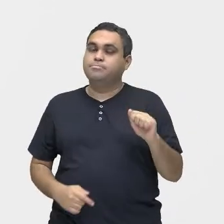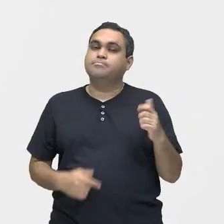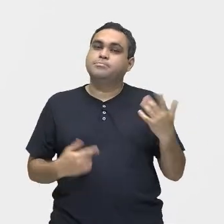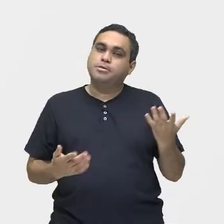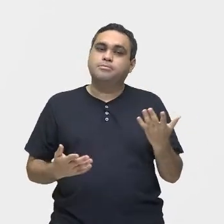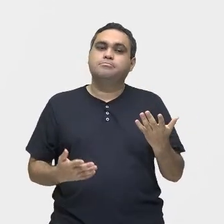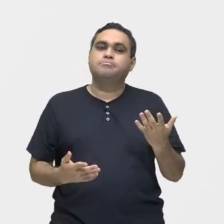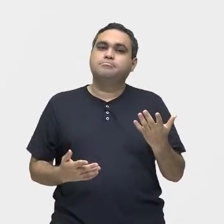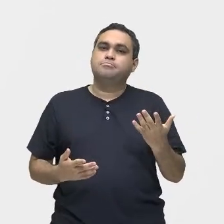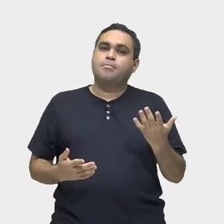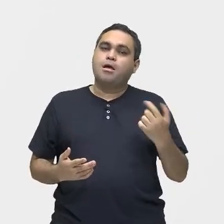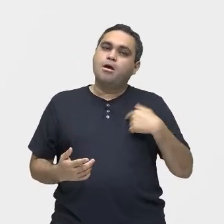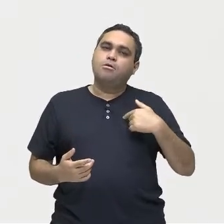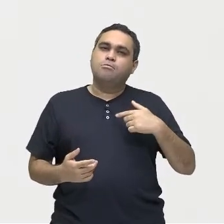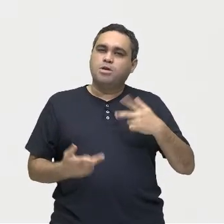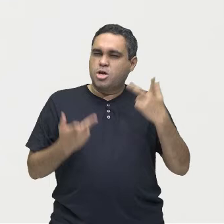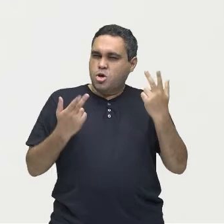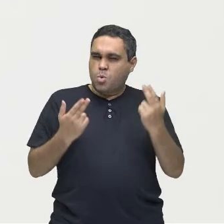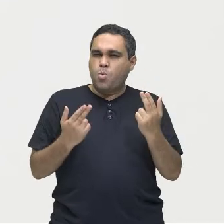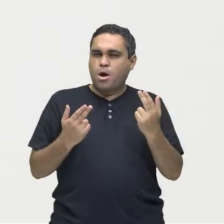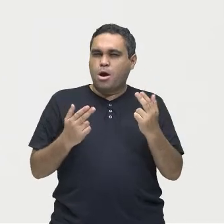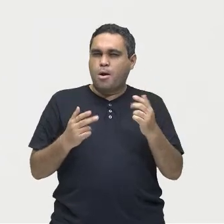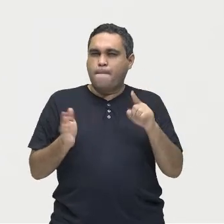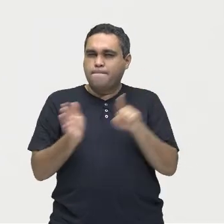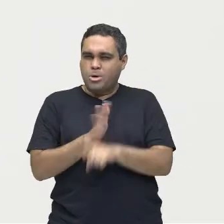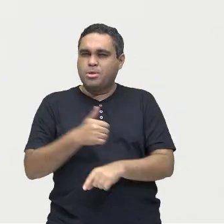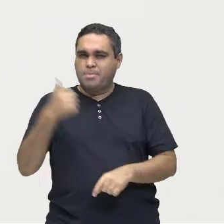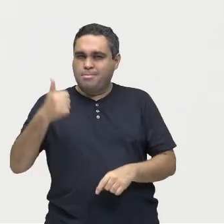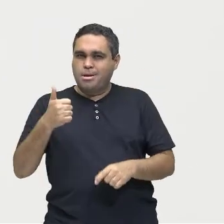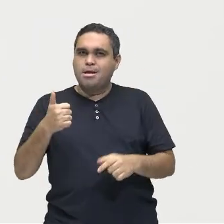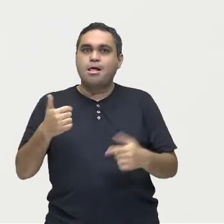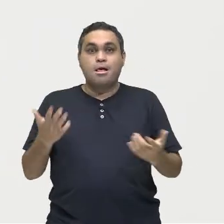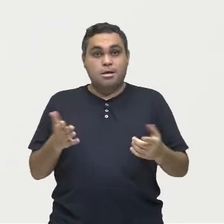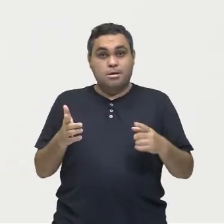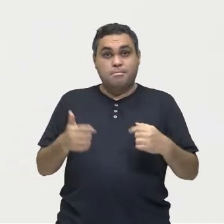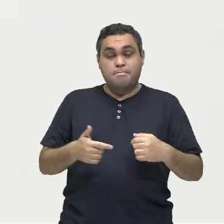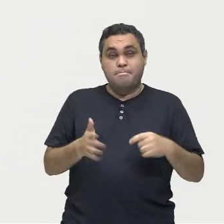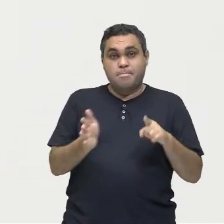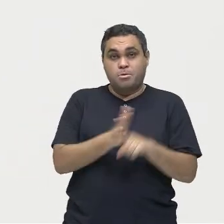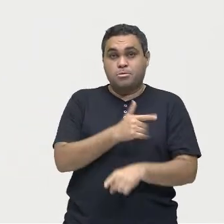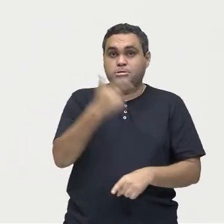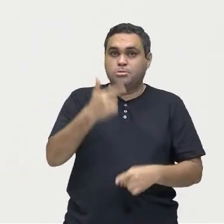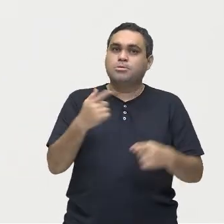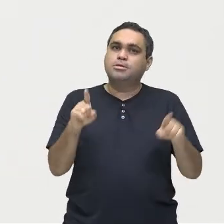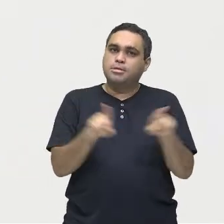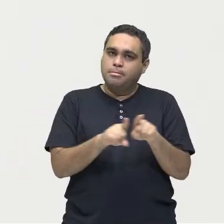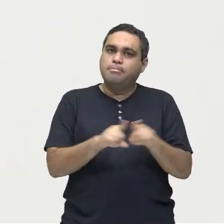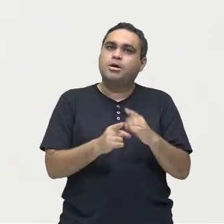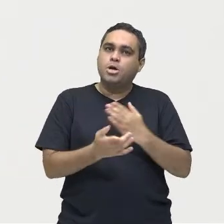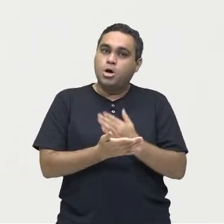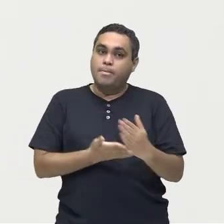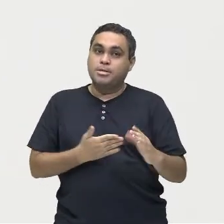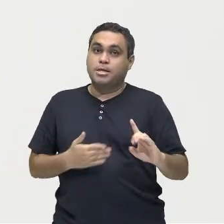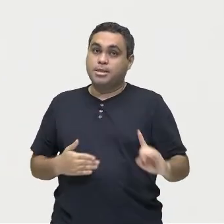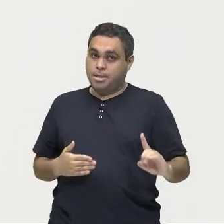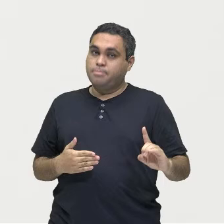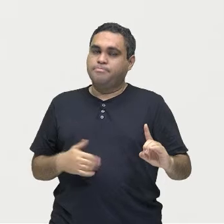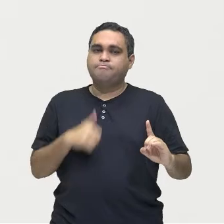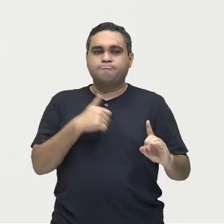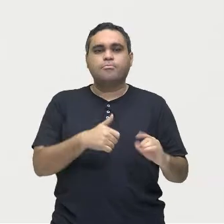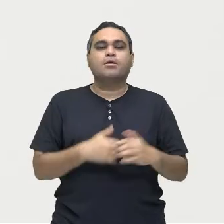raciocínio, vamos iniciar pela alternativa D, ok? O que é que eu preciso encontrar? Eu